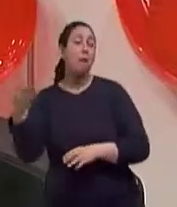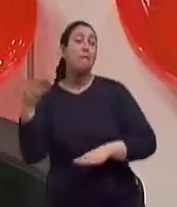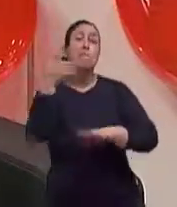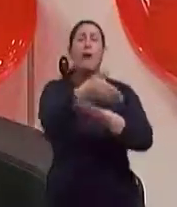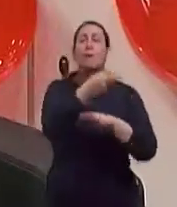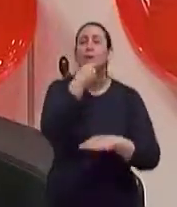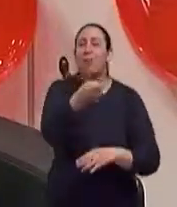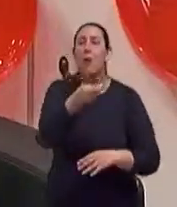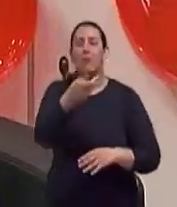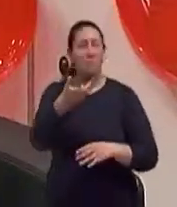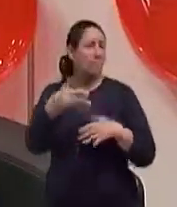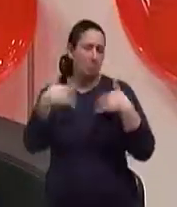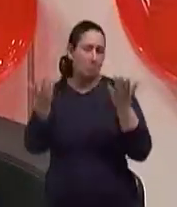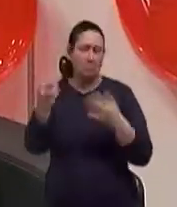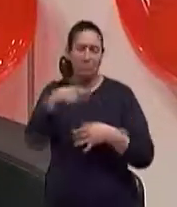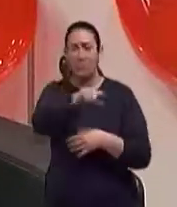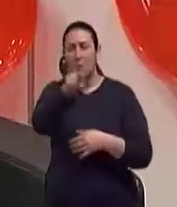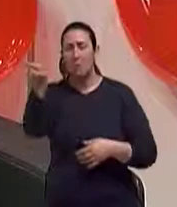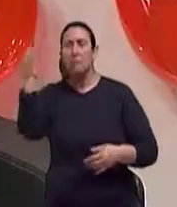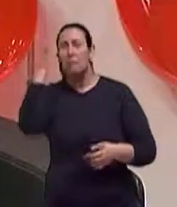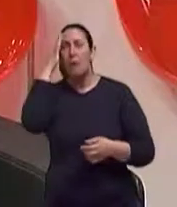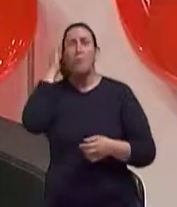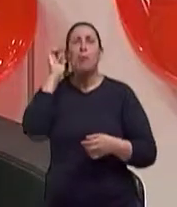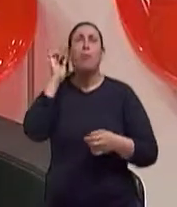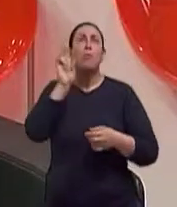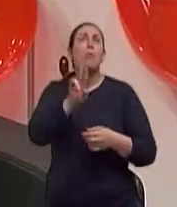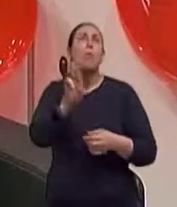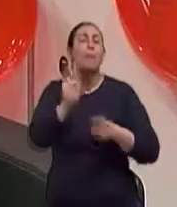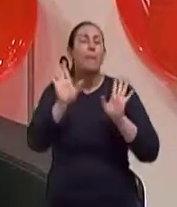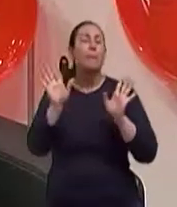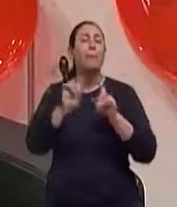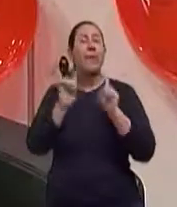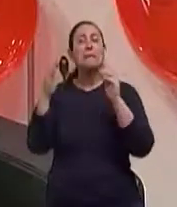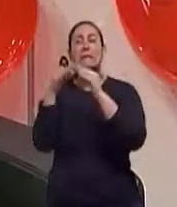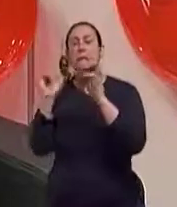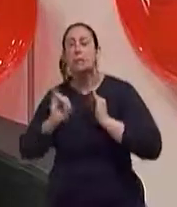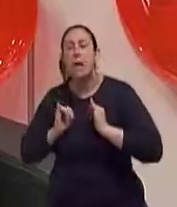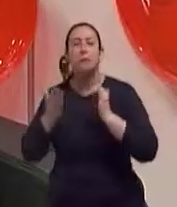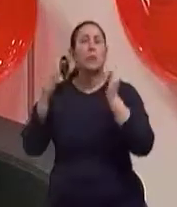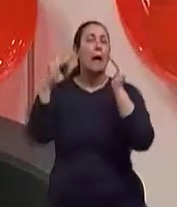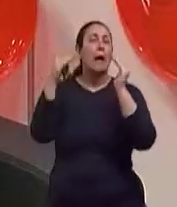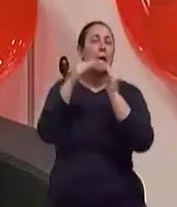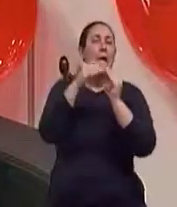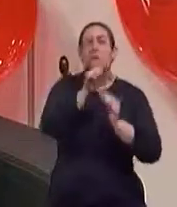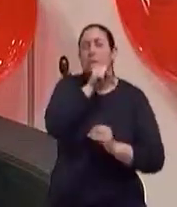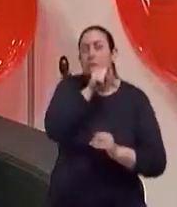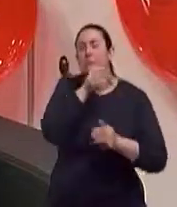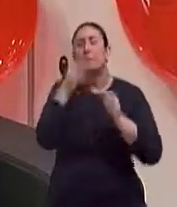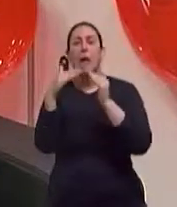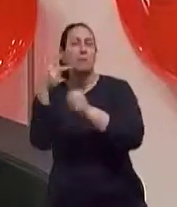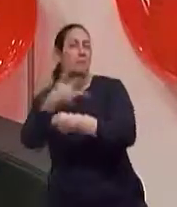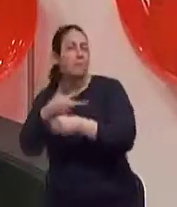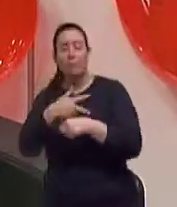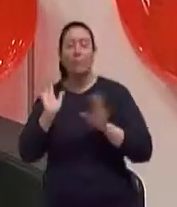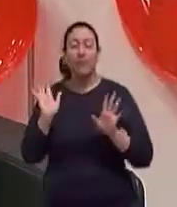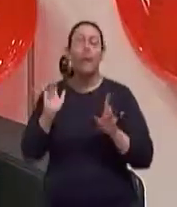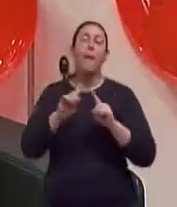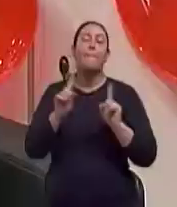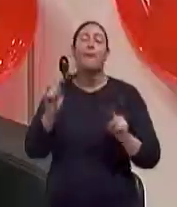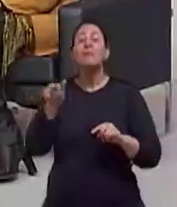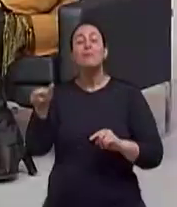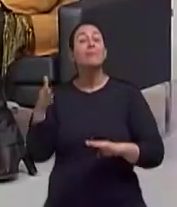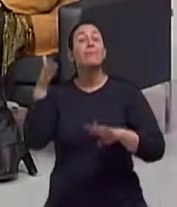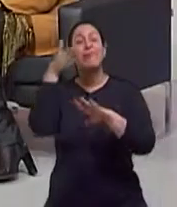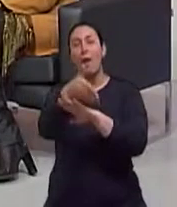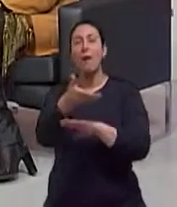repouso o nome que quiserem dar que fica mais bonito mas eu acho que é inserir este idoso ou vou ou vó como a gente quer